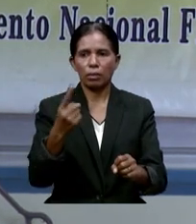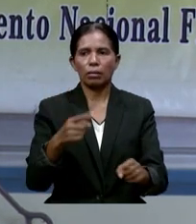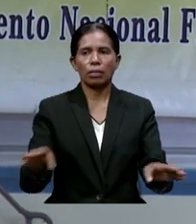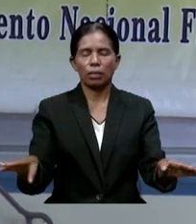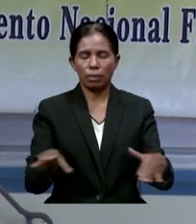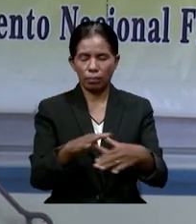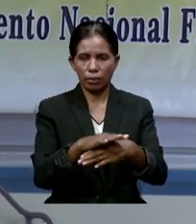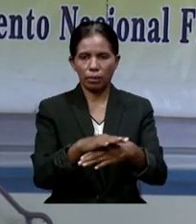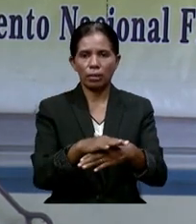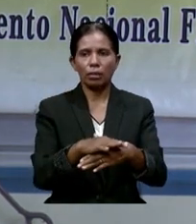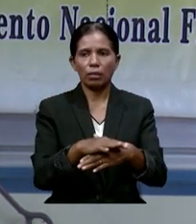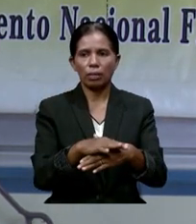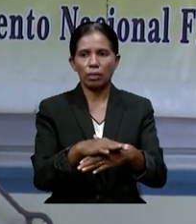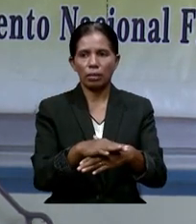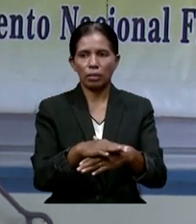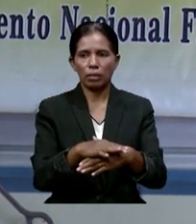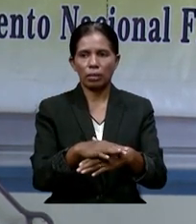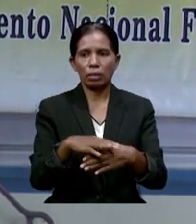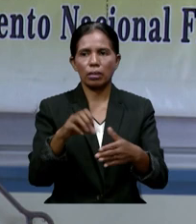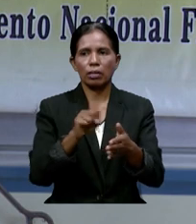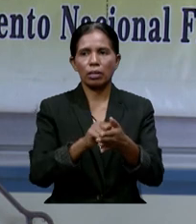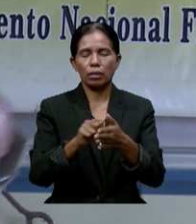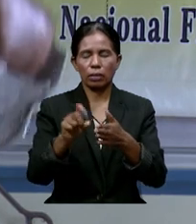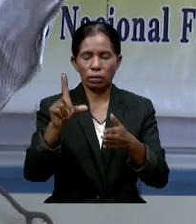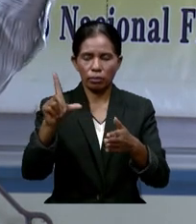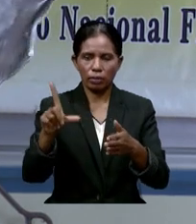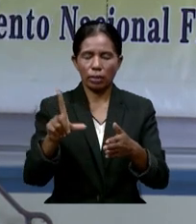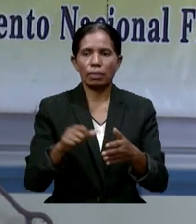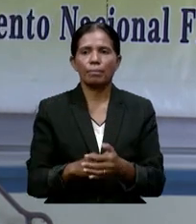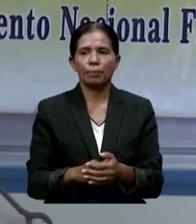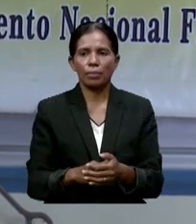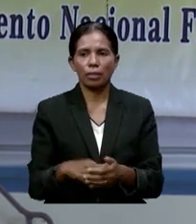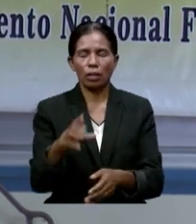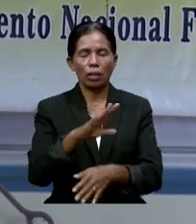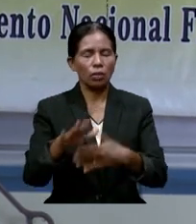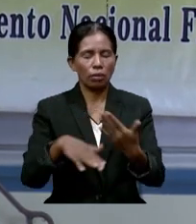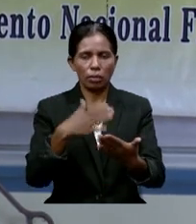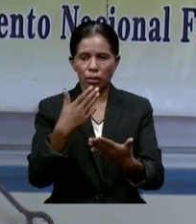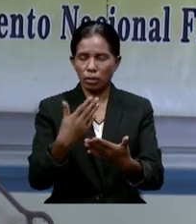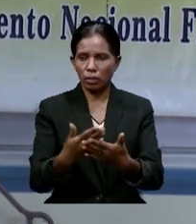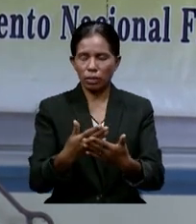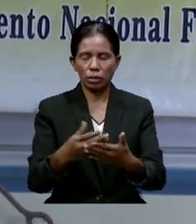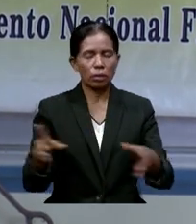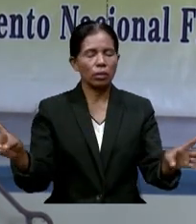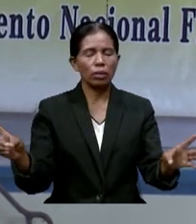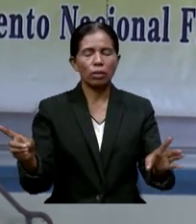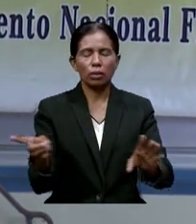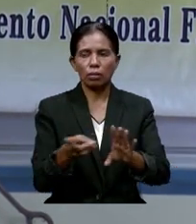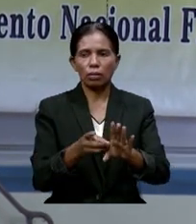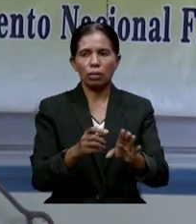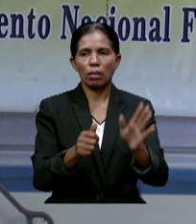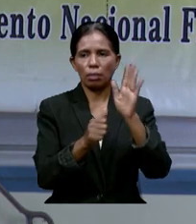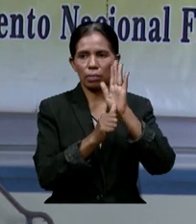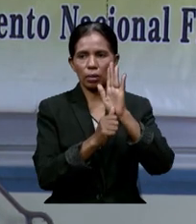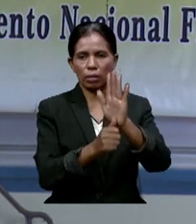casamento civil, ou registro civil, neve confissão religiosa, sobretudo, alterada documento oficial a Irané, me apresenta